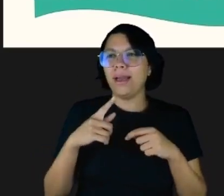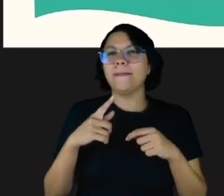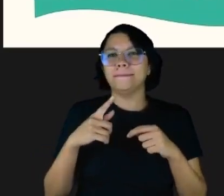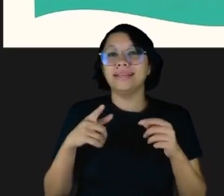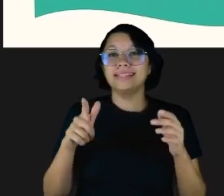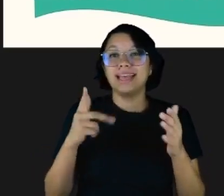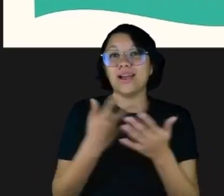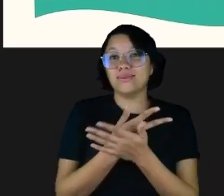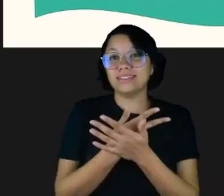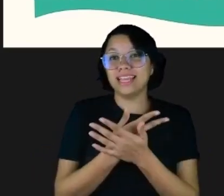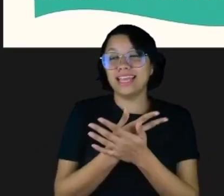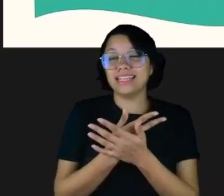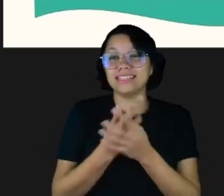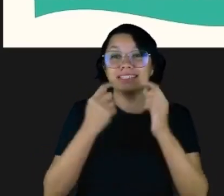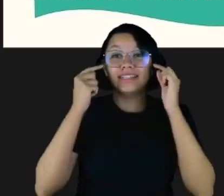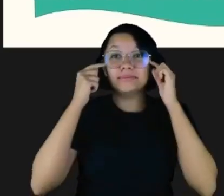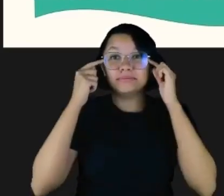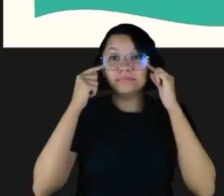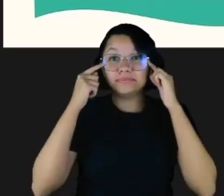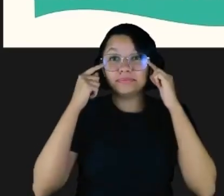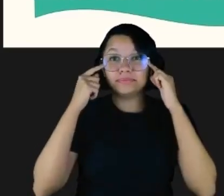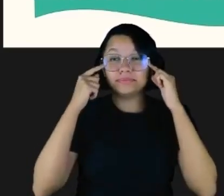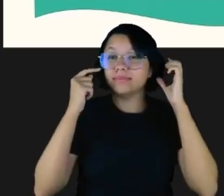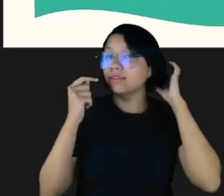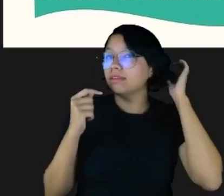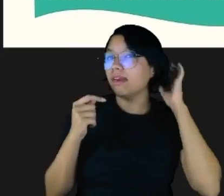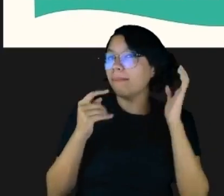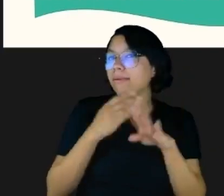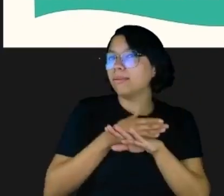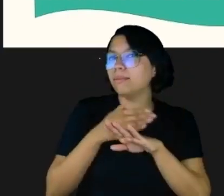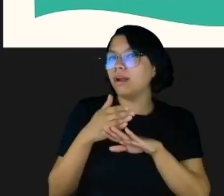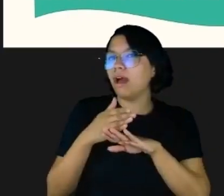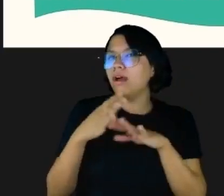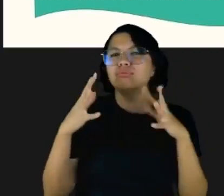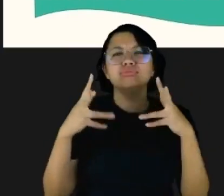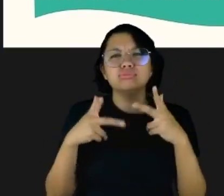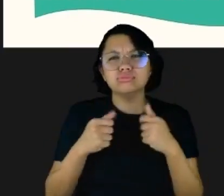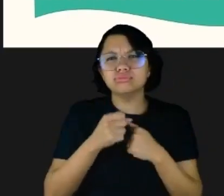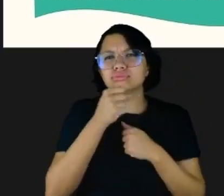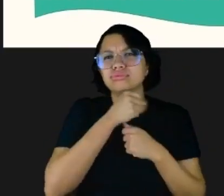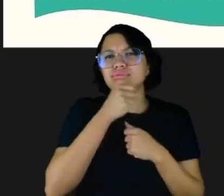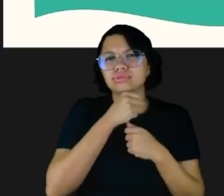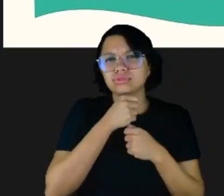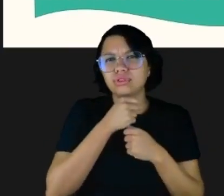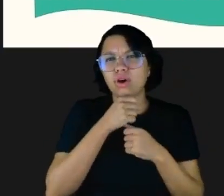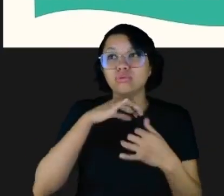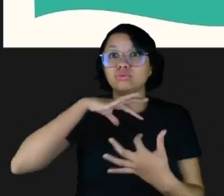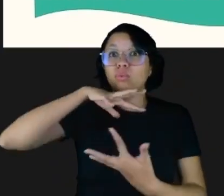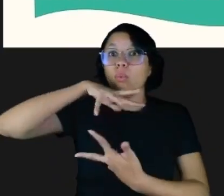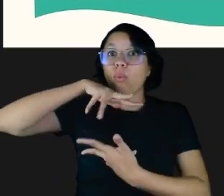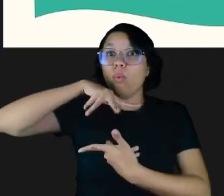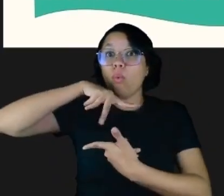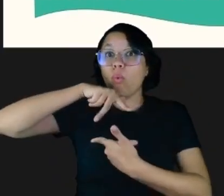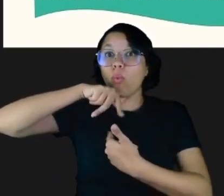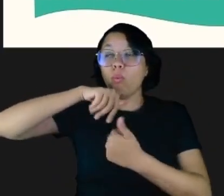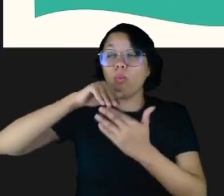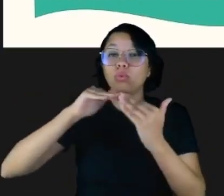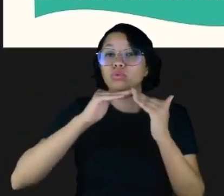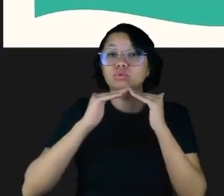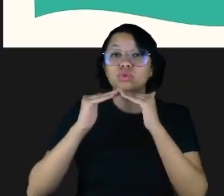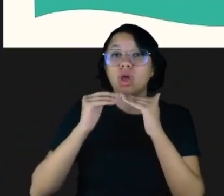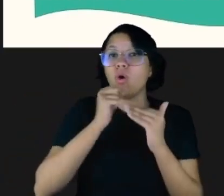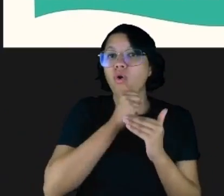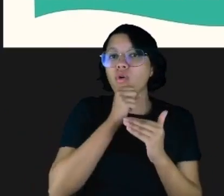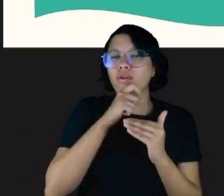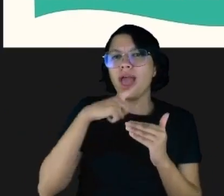galinha. Né? Cabelo branco. Todas as pessoas do mundo, à medida que vão envelhecendo, têm